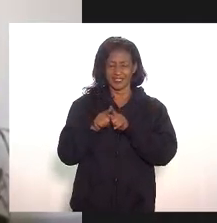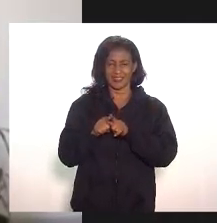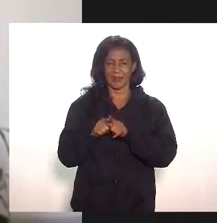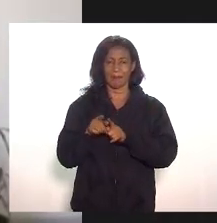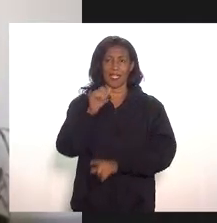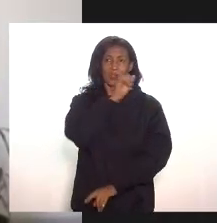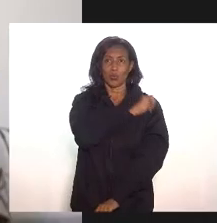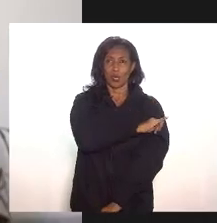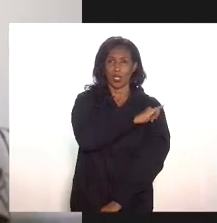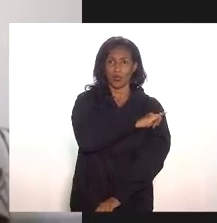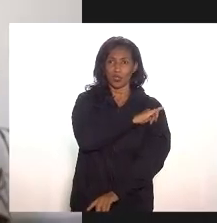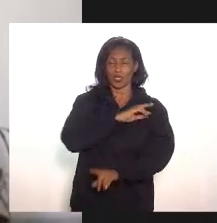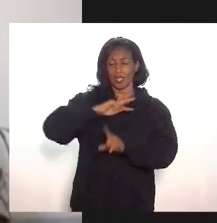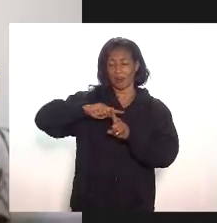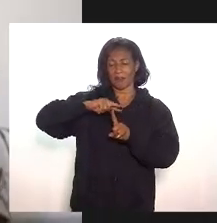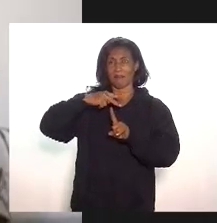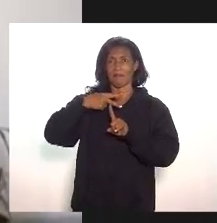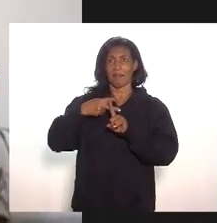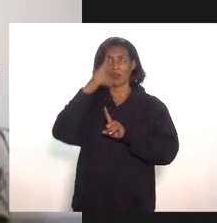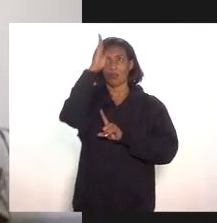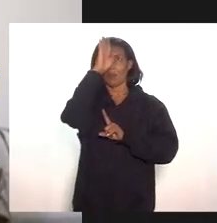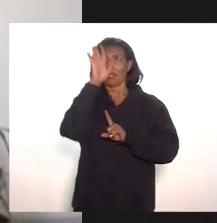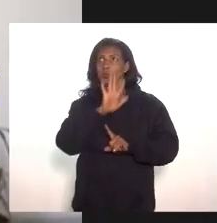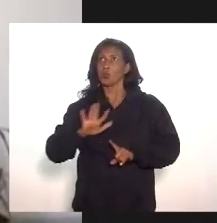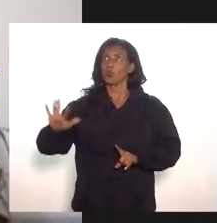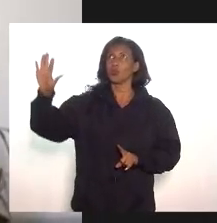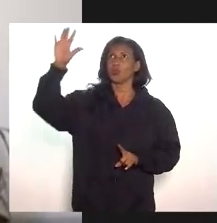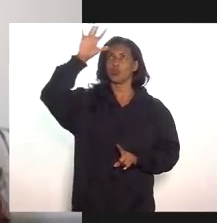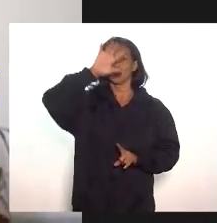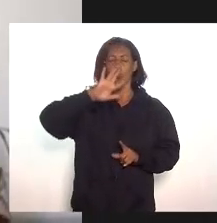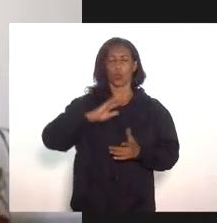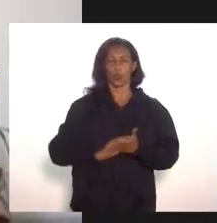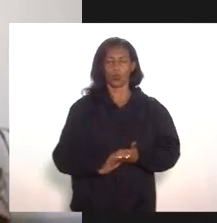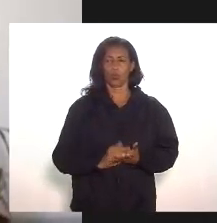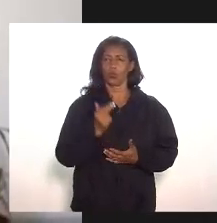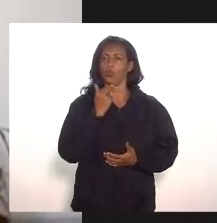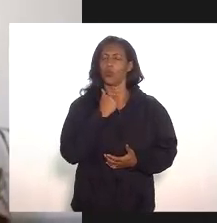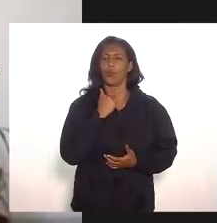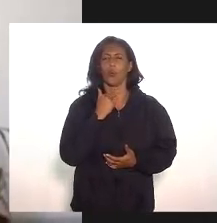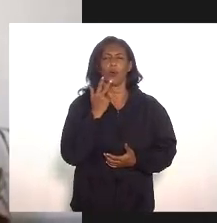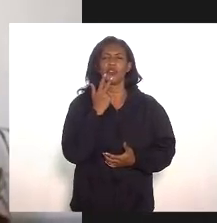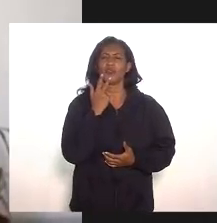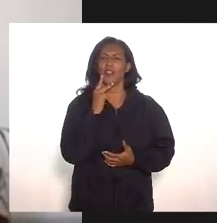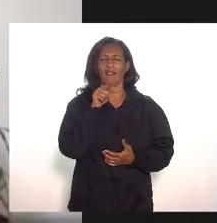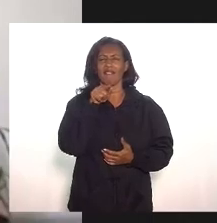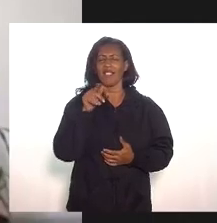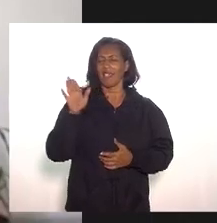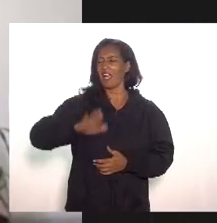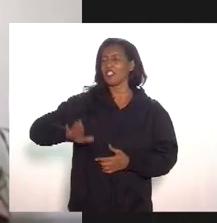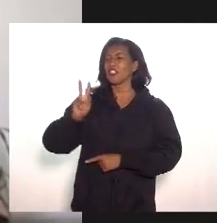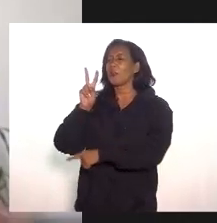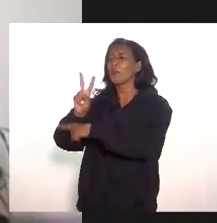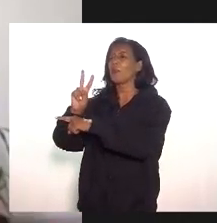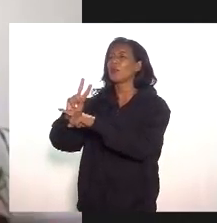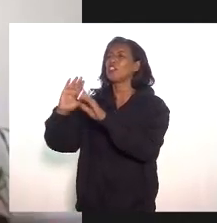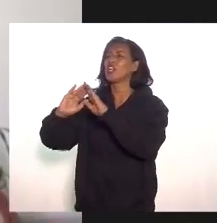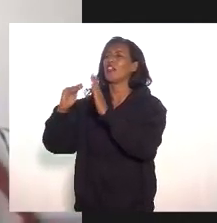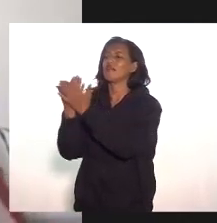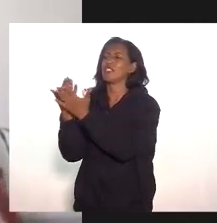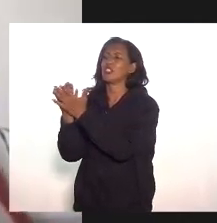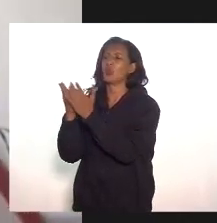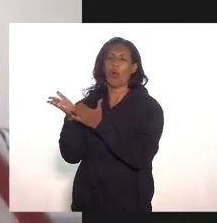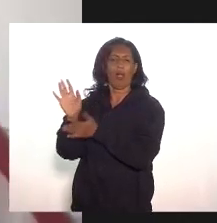Ou seja, não adianta aqui dizer se que as nossas crianças estarão protegidas dentro da escola, ou então as